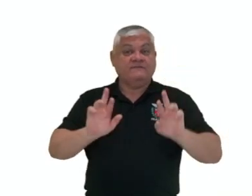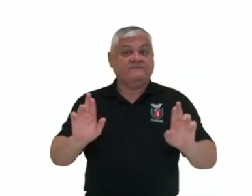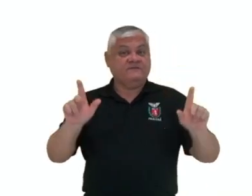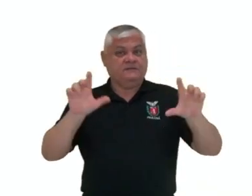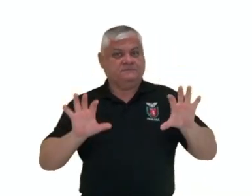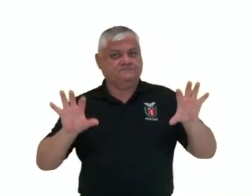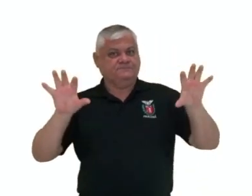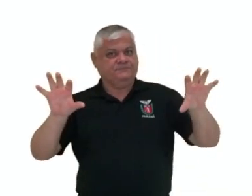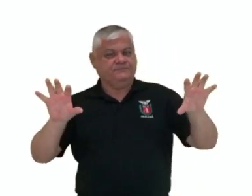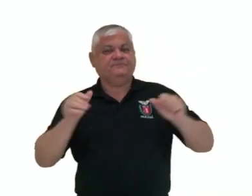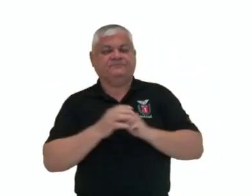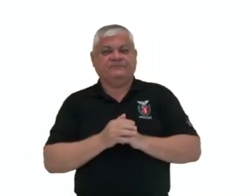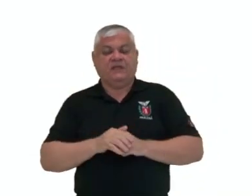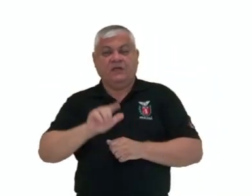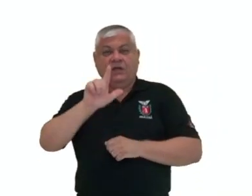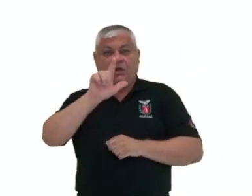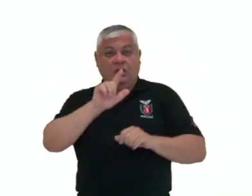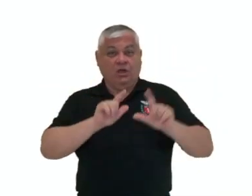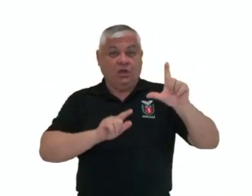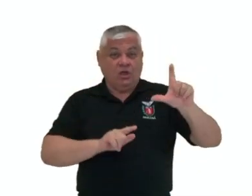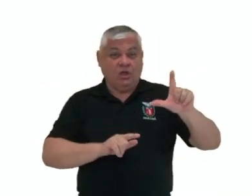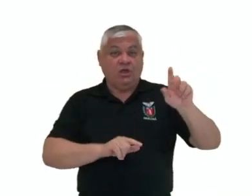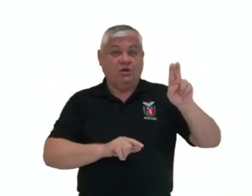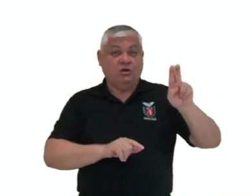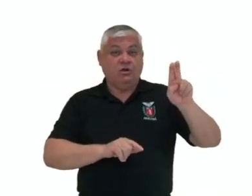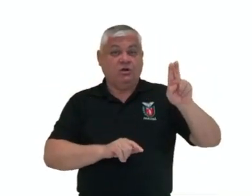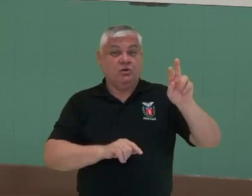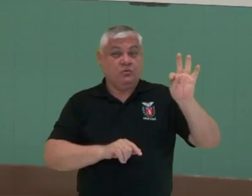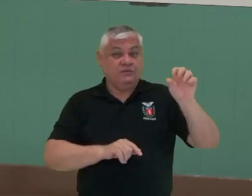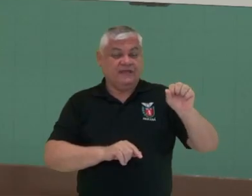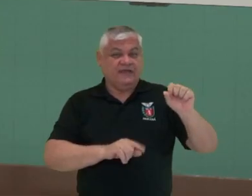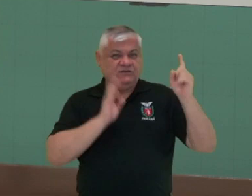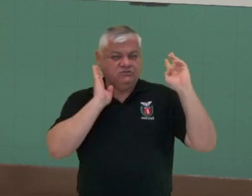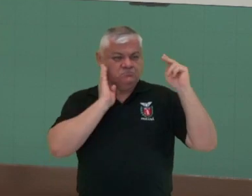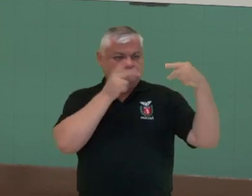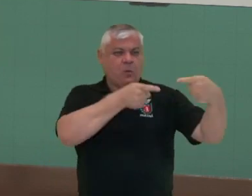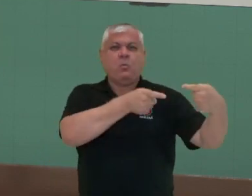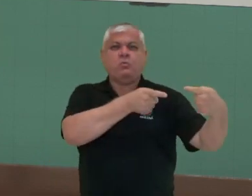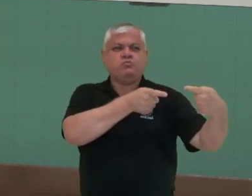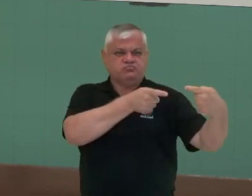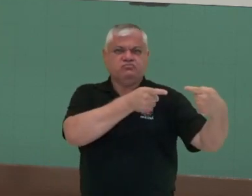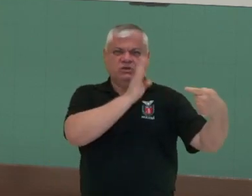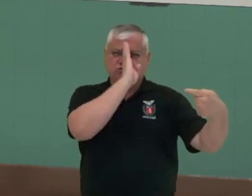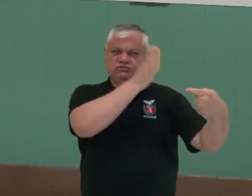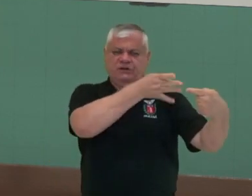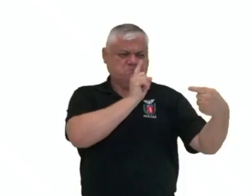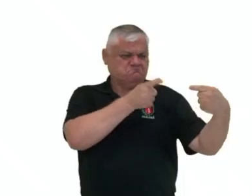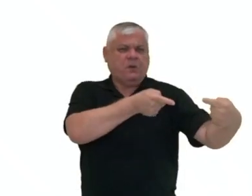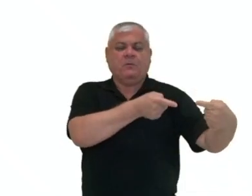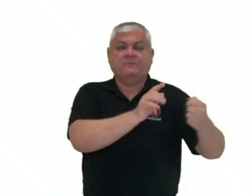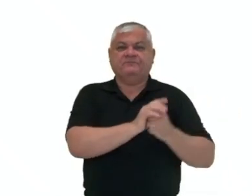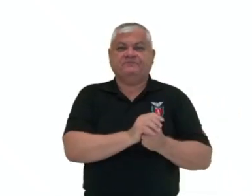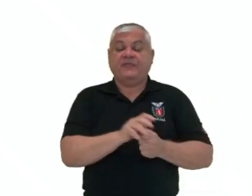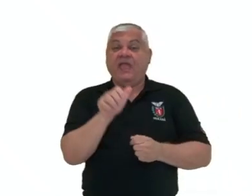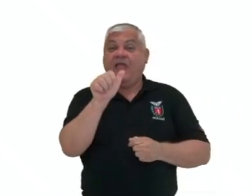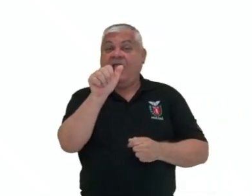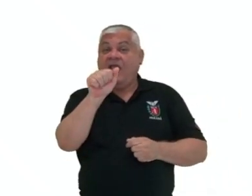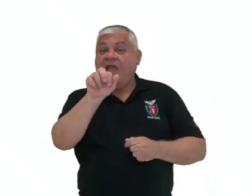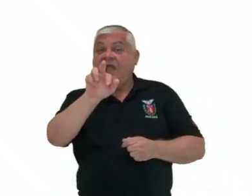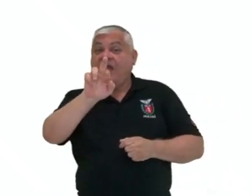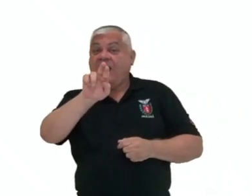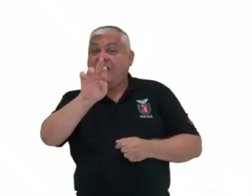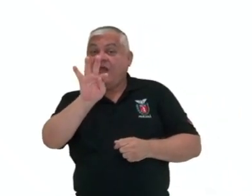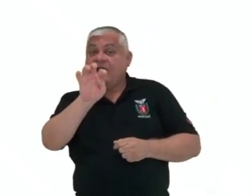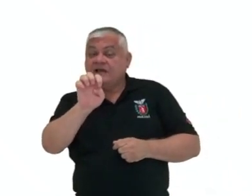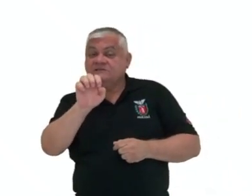consistem no combate direto com o adversário. Já as artes marciais dizem